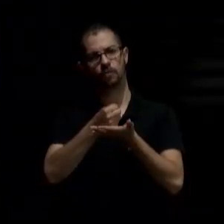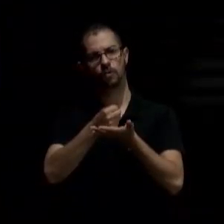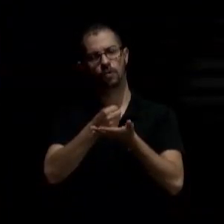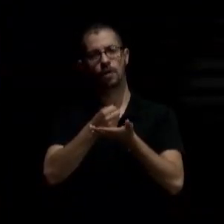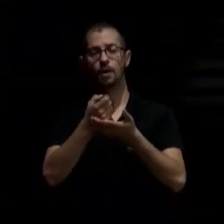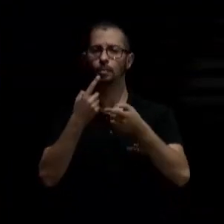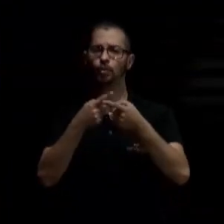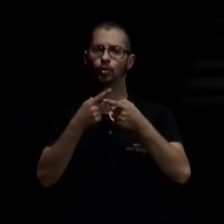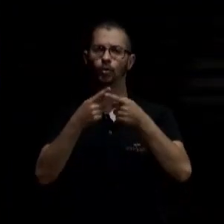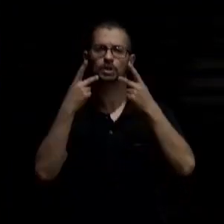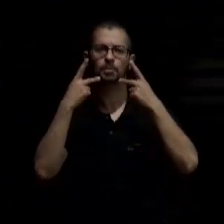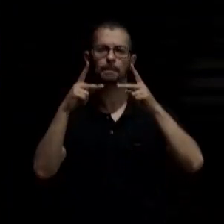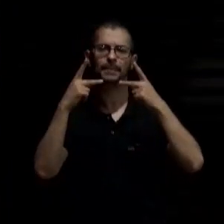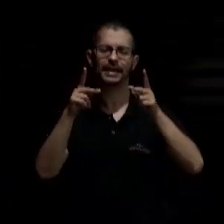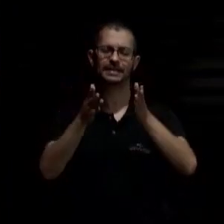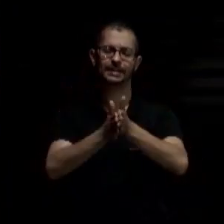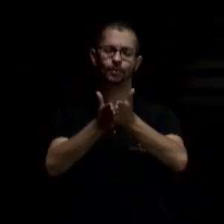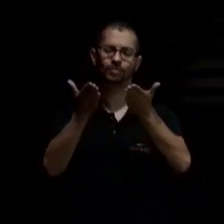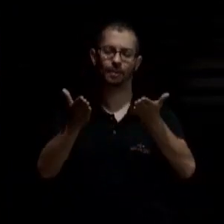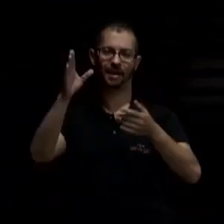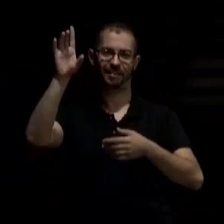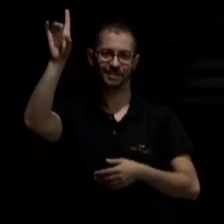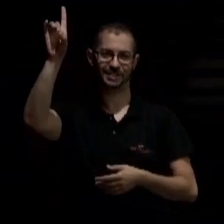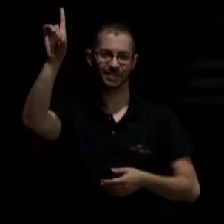uma pregação da palavra de Deus.